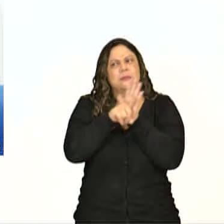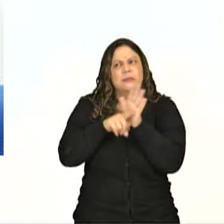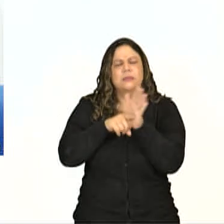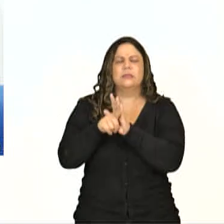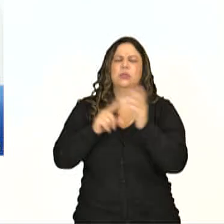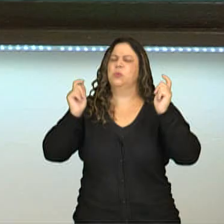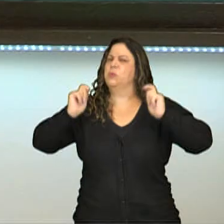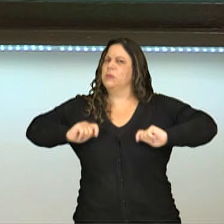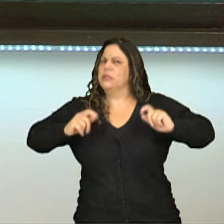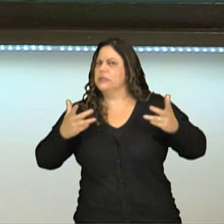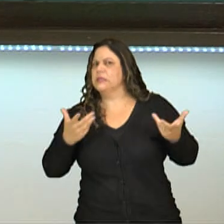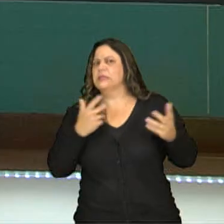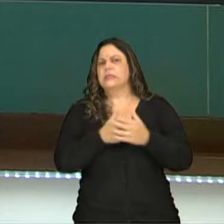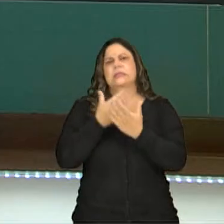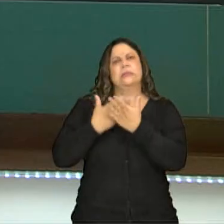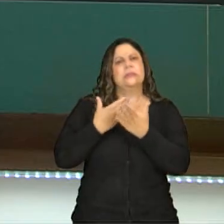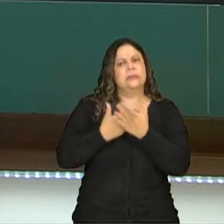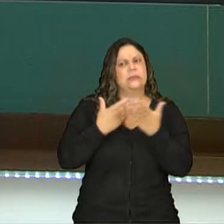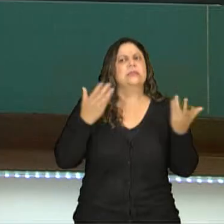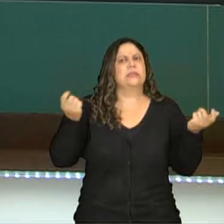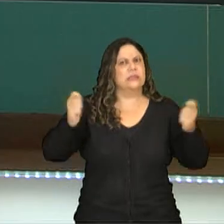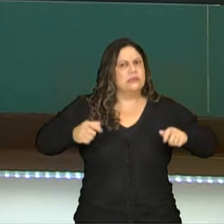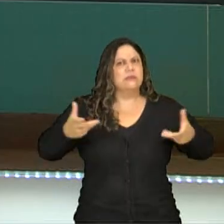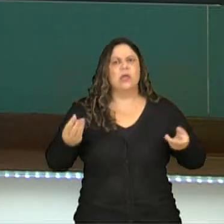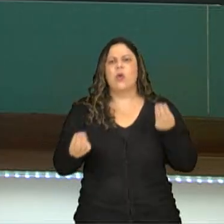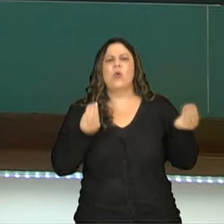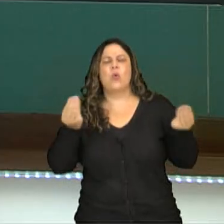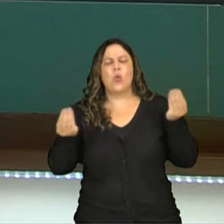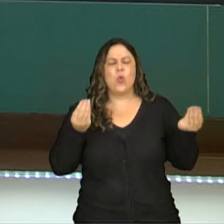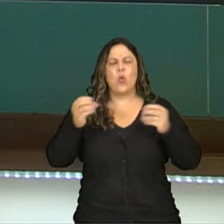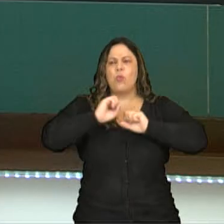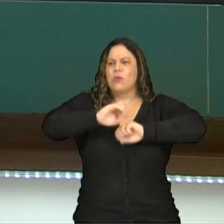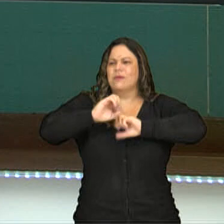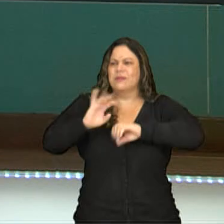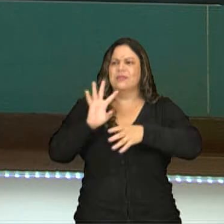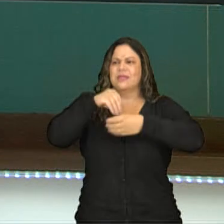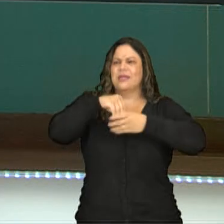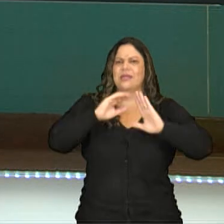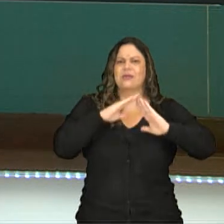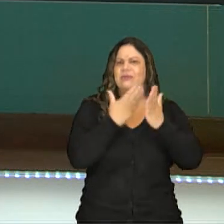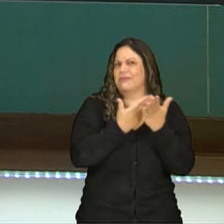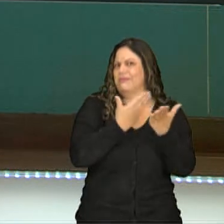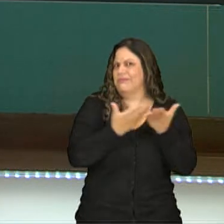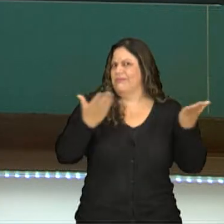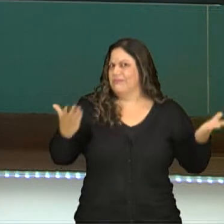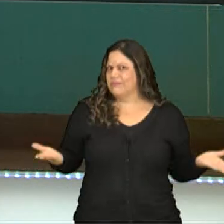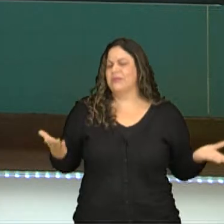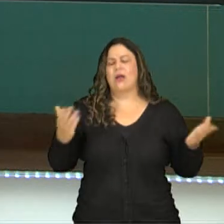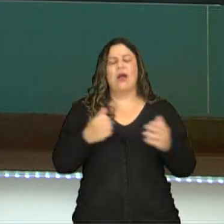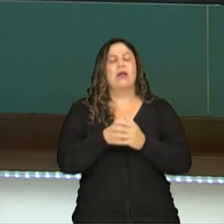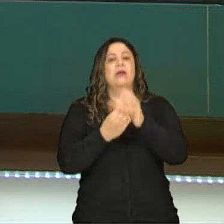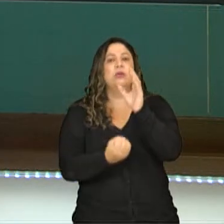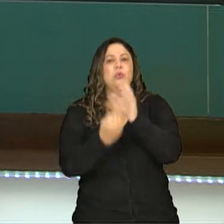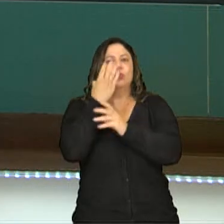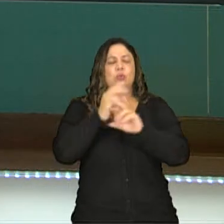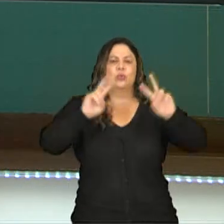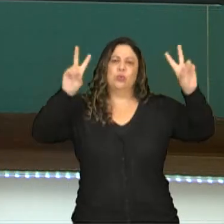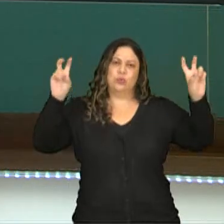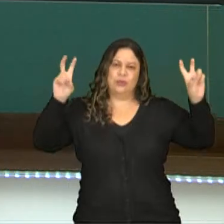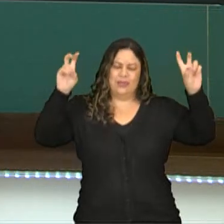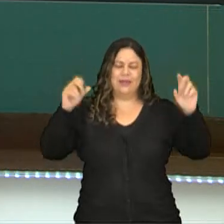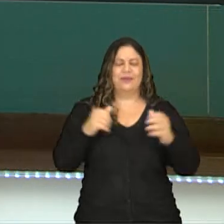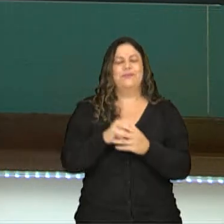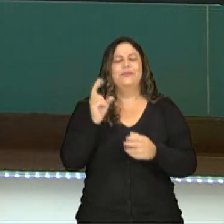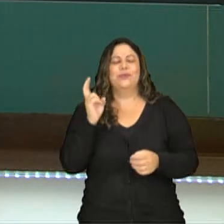necessidade de estudar isso, né? Como que a gente vai ensinar isso dentro da escola? E aí surgiu o termo, né, cultura